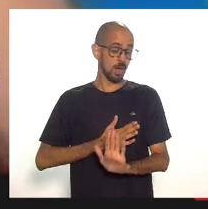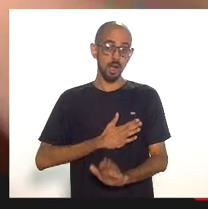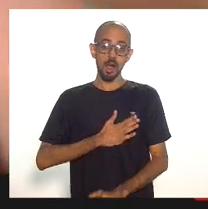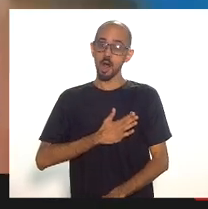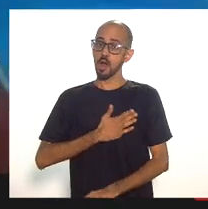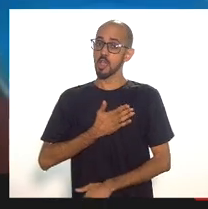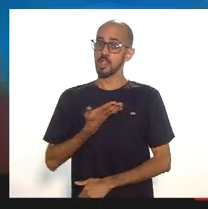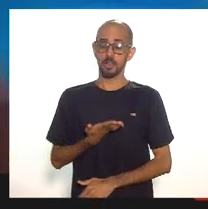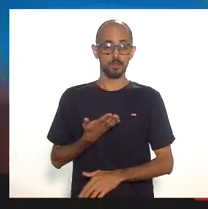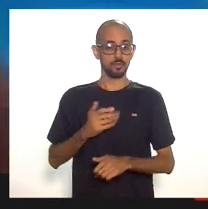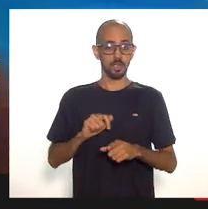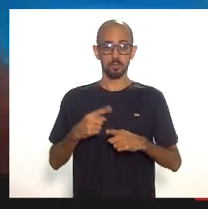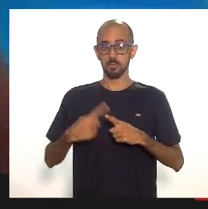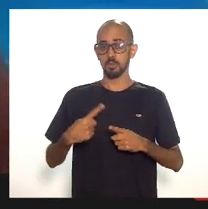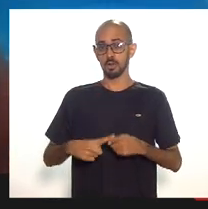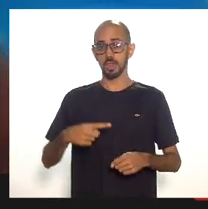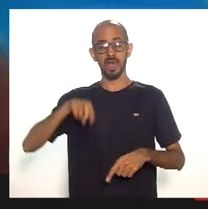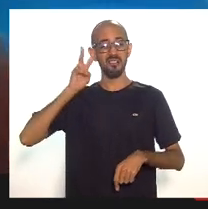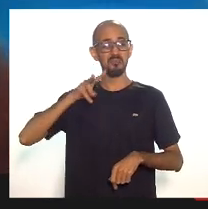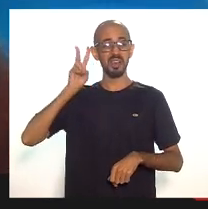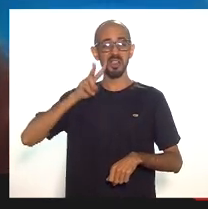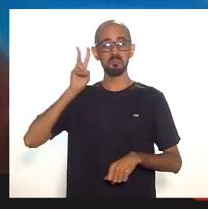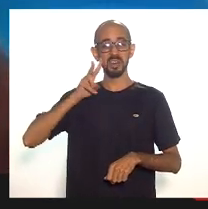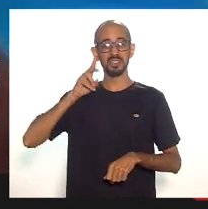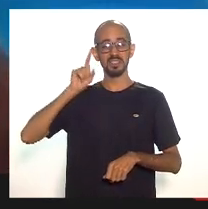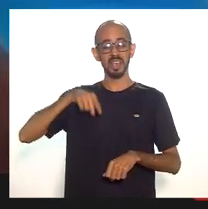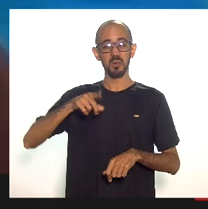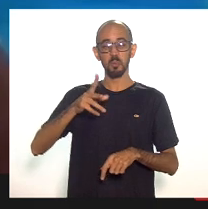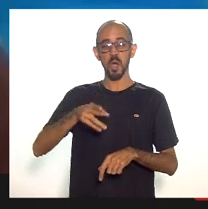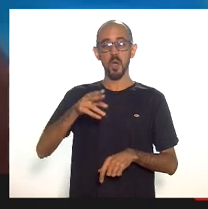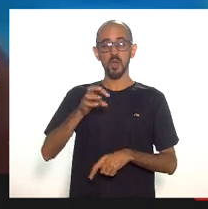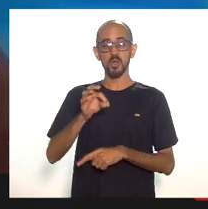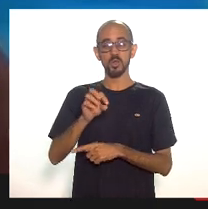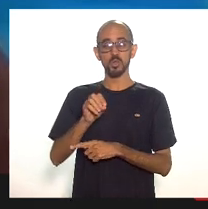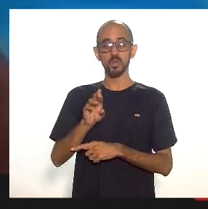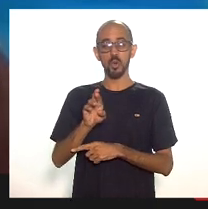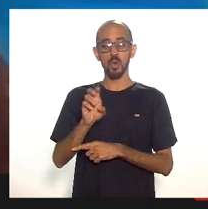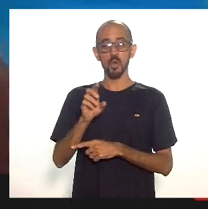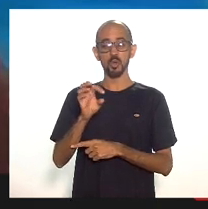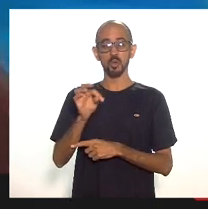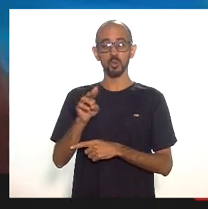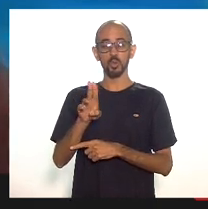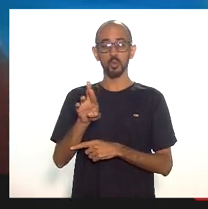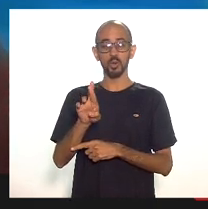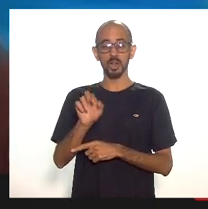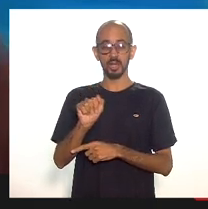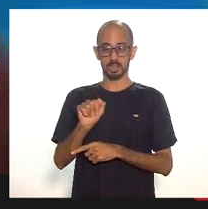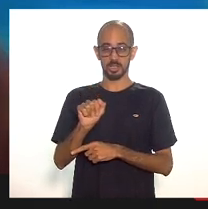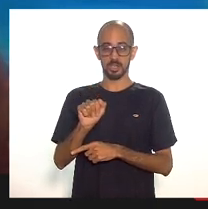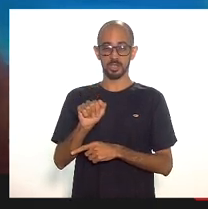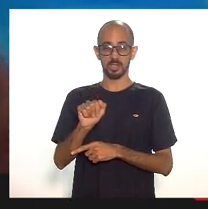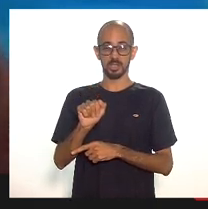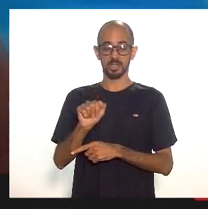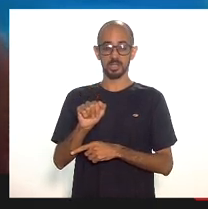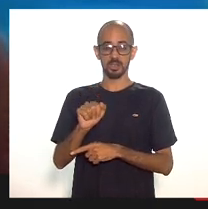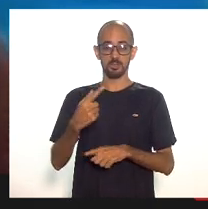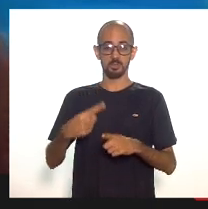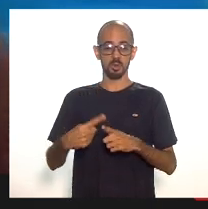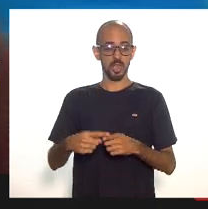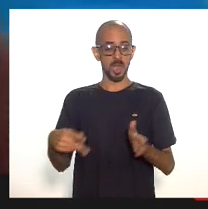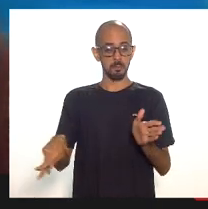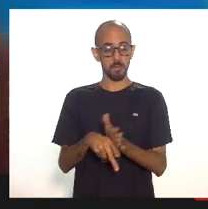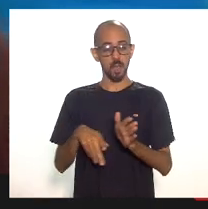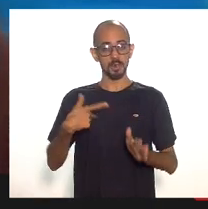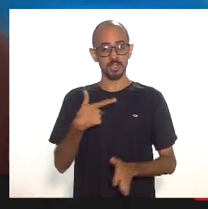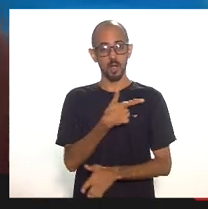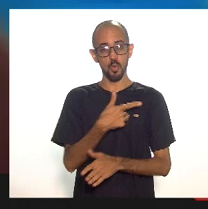e tantas lembranças que a gente tem, que é a tortura. Né? Nós somos contra a tortura e não imaginamos que hoje a própria saúde vai ter que